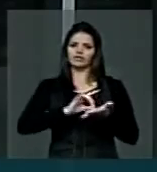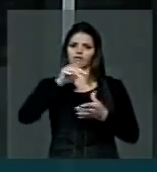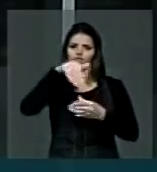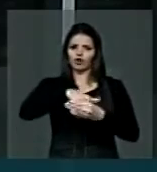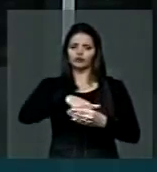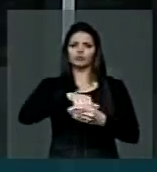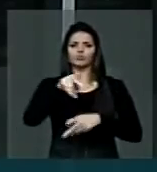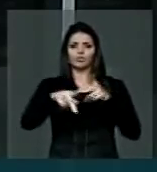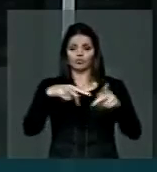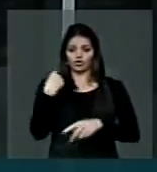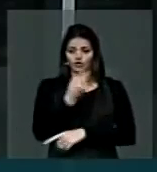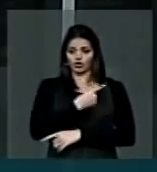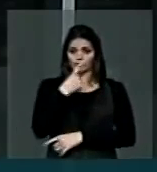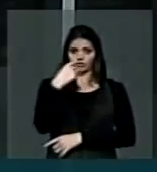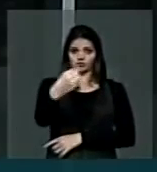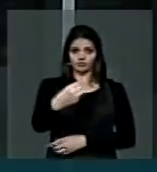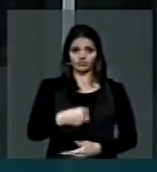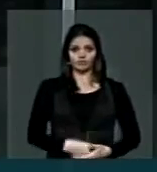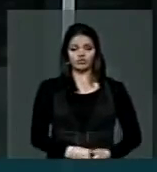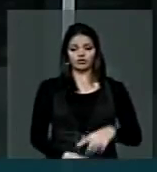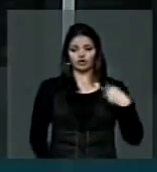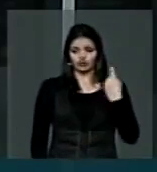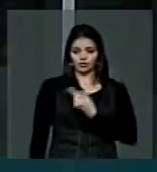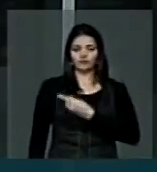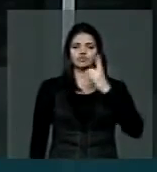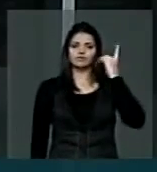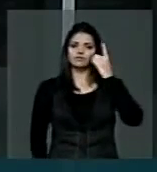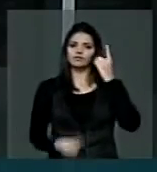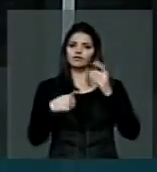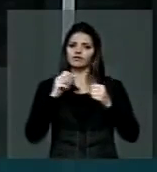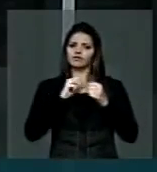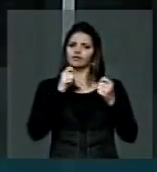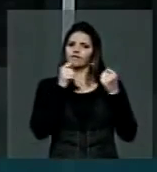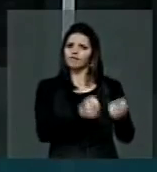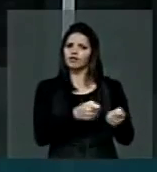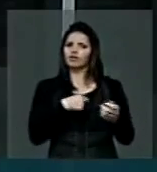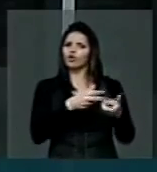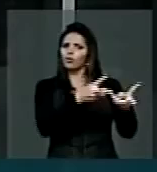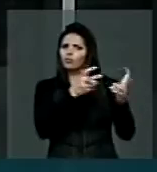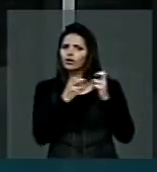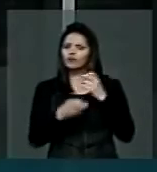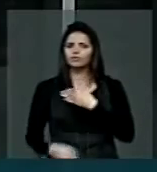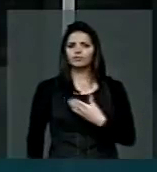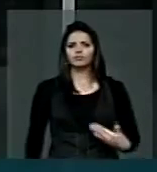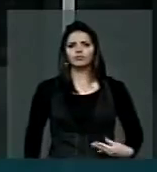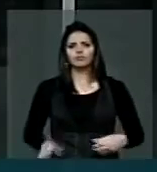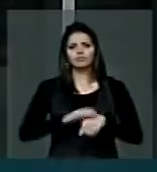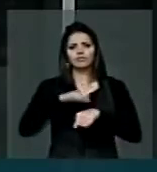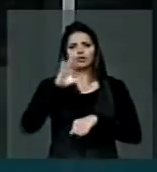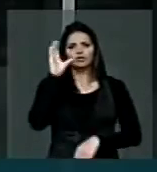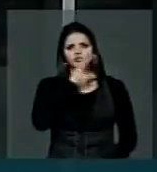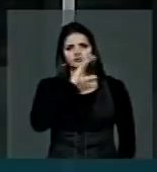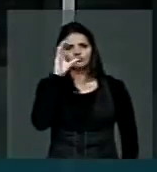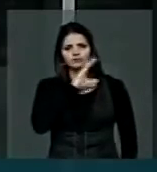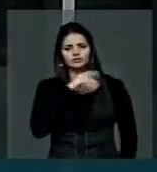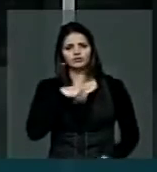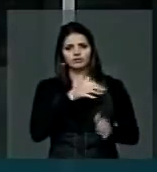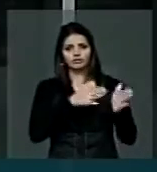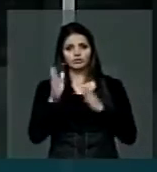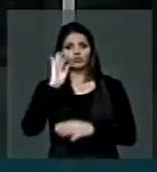popular, razão pela qual temos o dever de agir, cobrando do governo maior celeridade neste